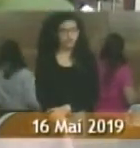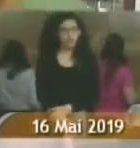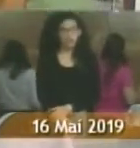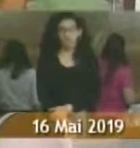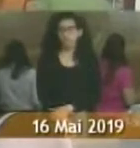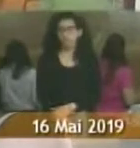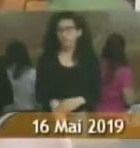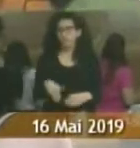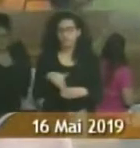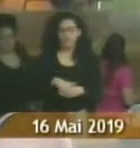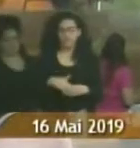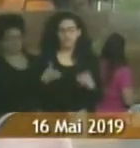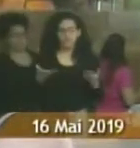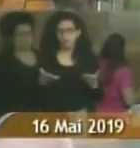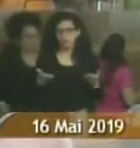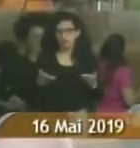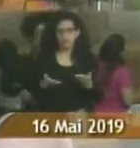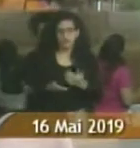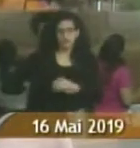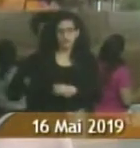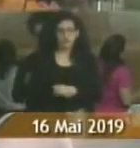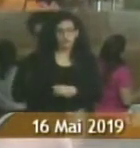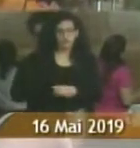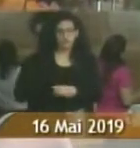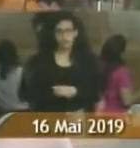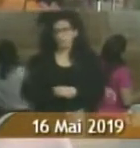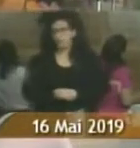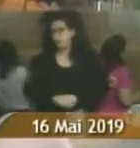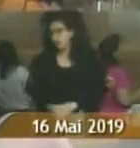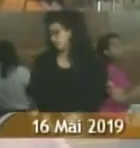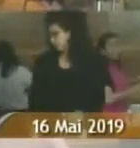colocar em votação o requerimento verbal do vereador Canindé do Social.